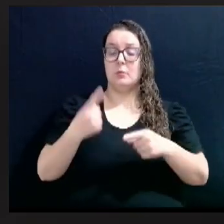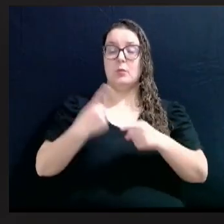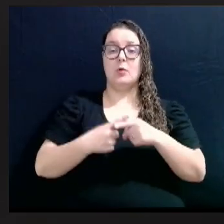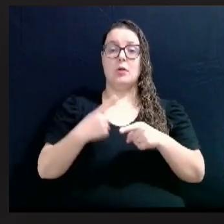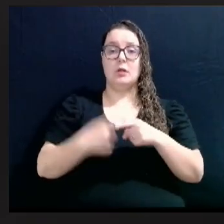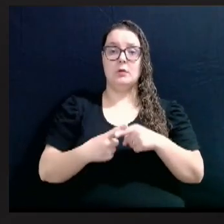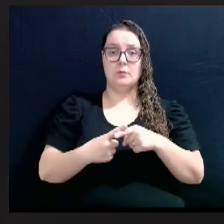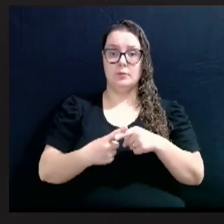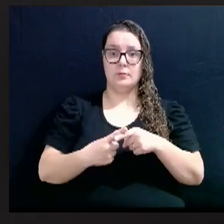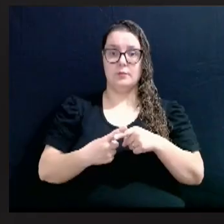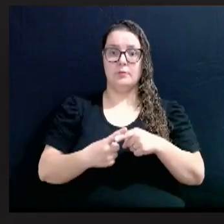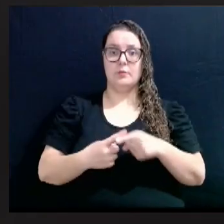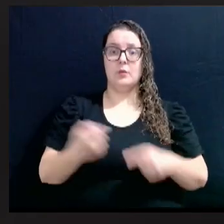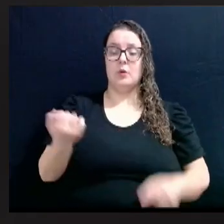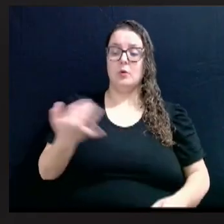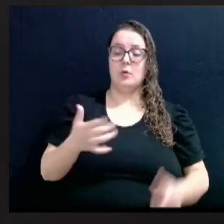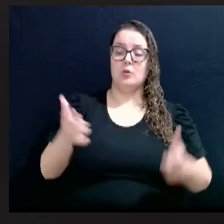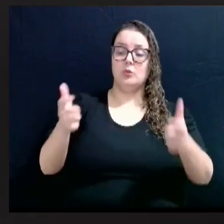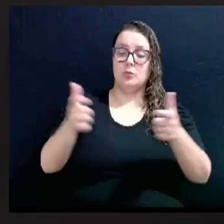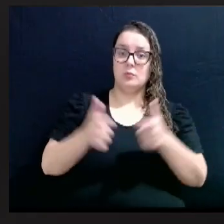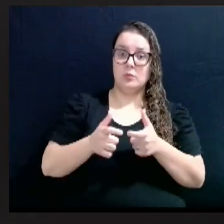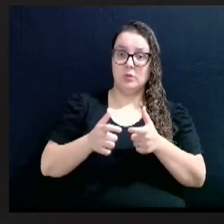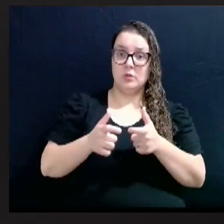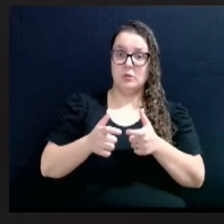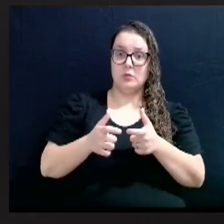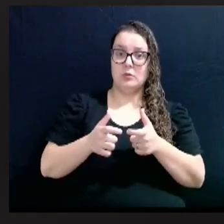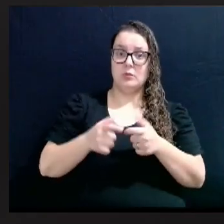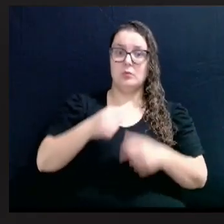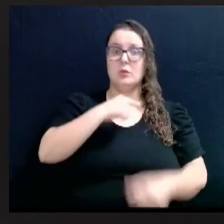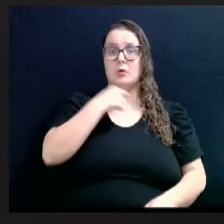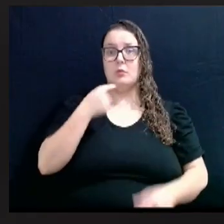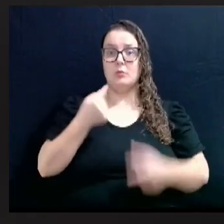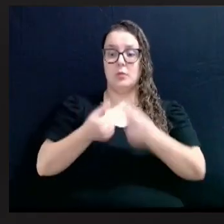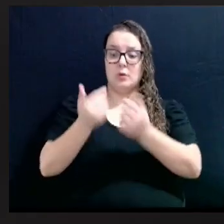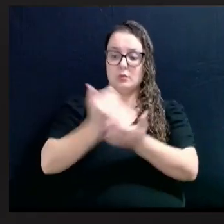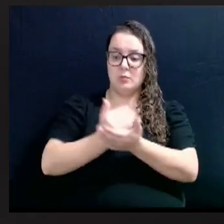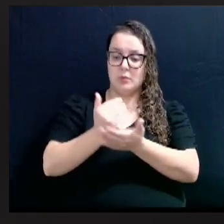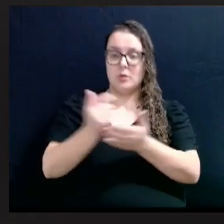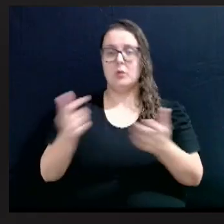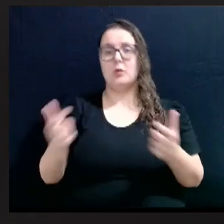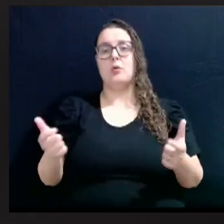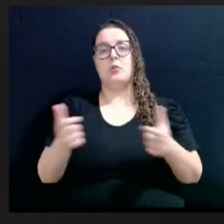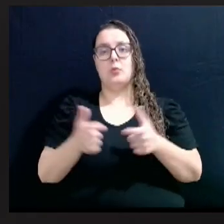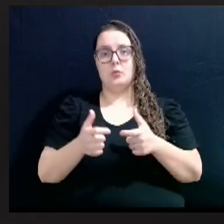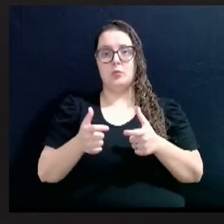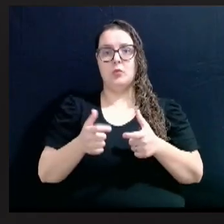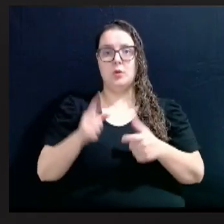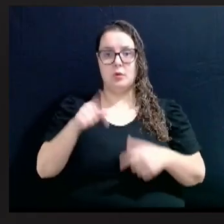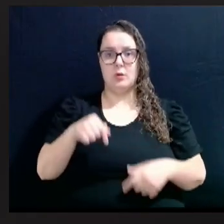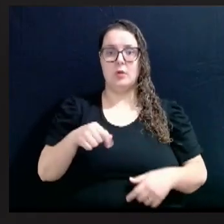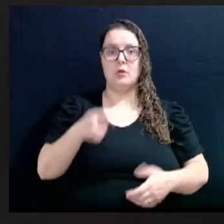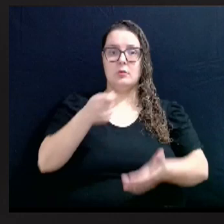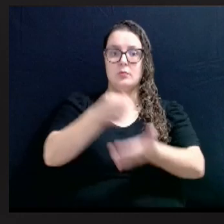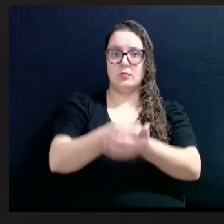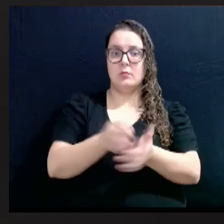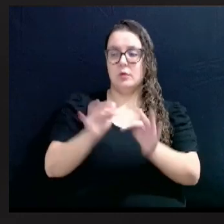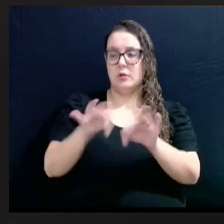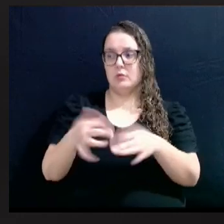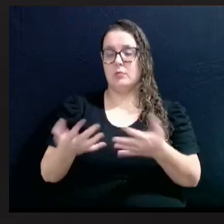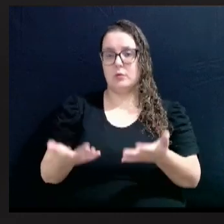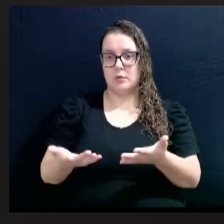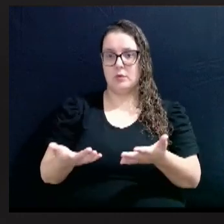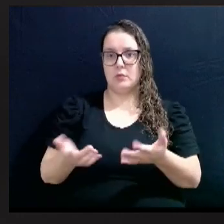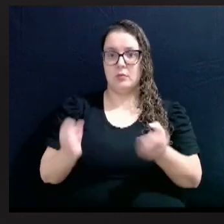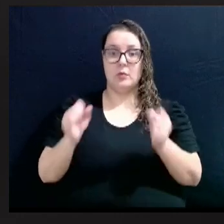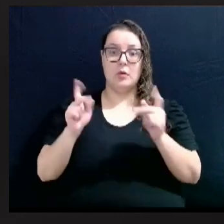Quanto menor for o prazo de financiamento, menor será o que você vai pagar no final, tá? E